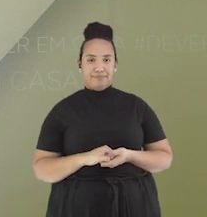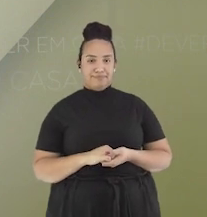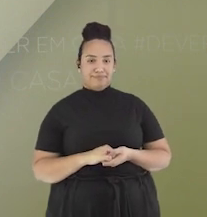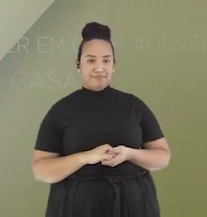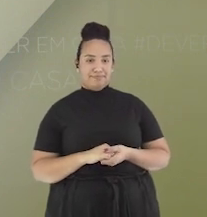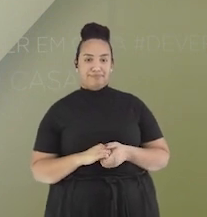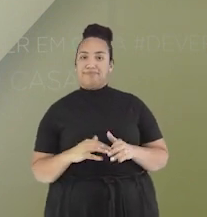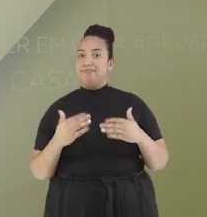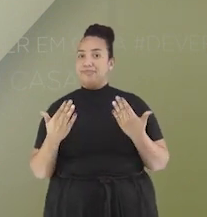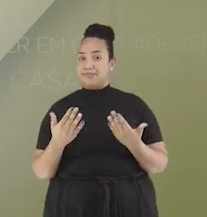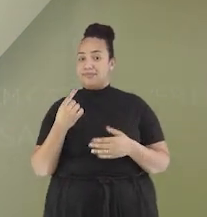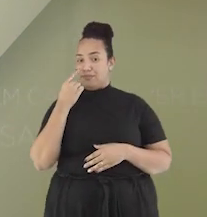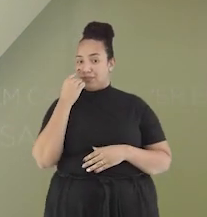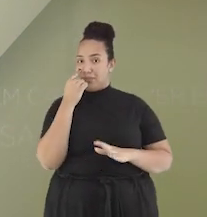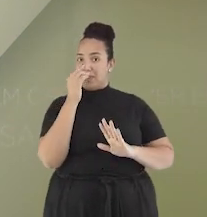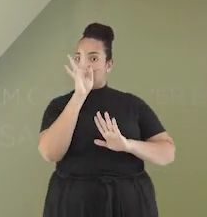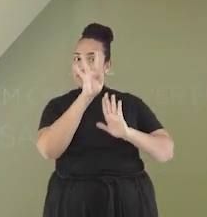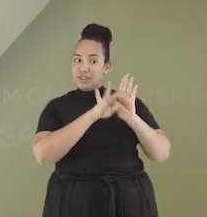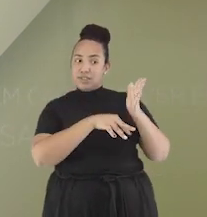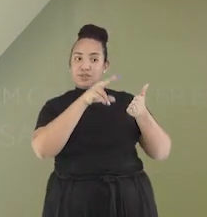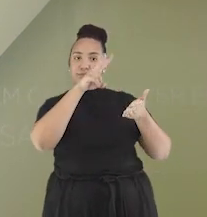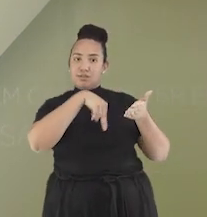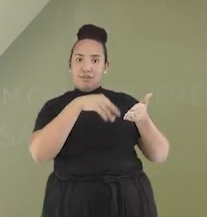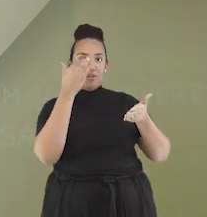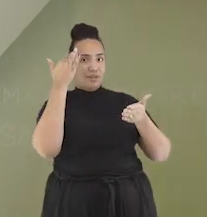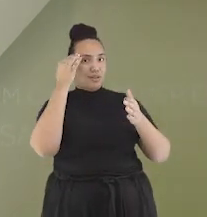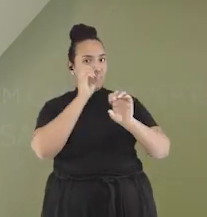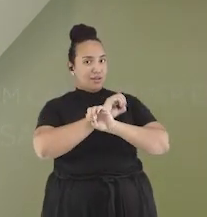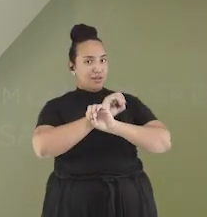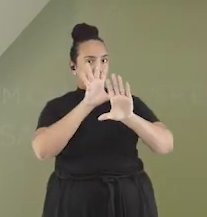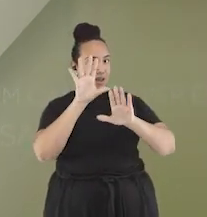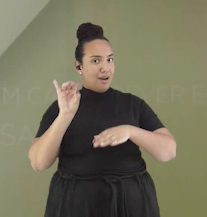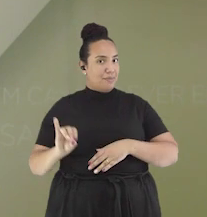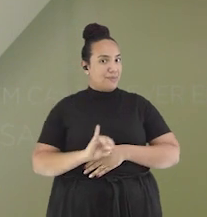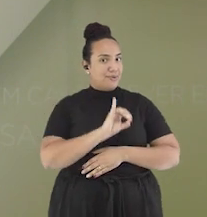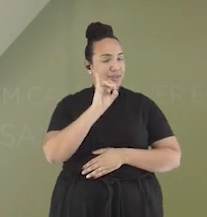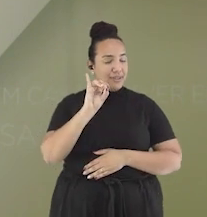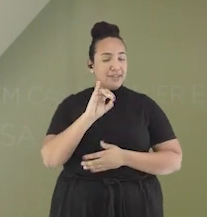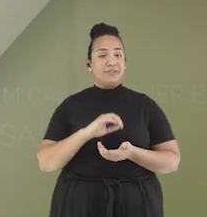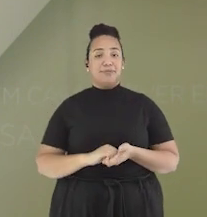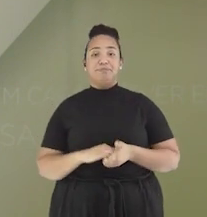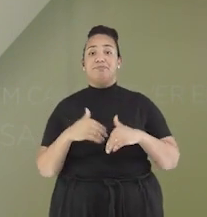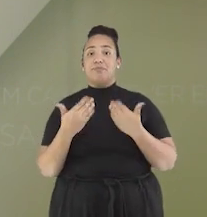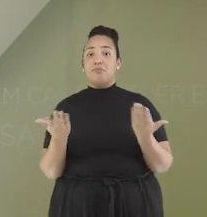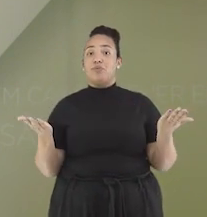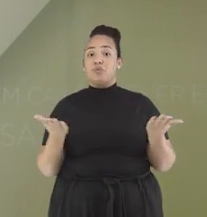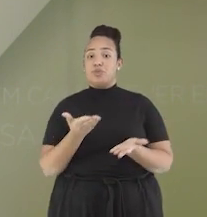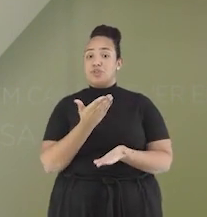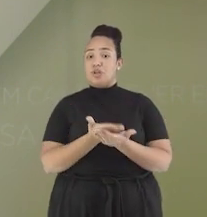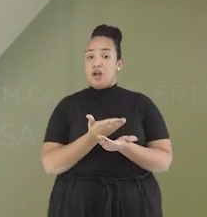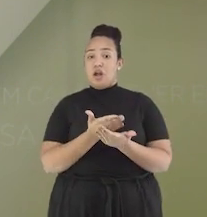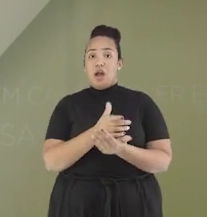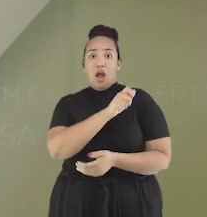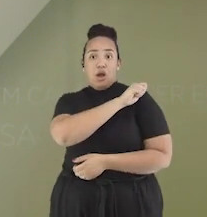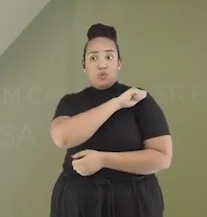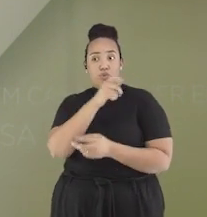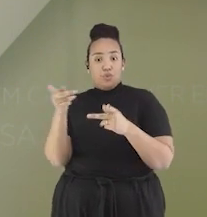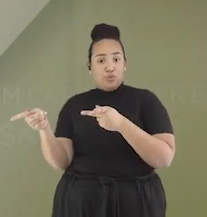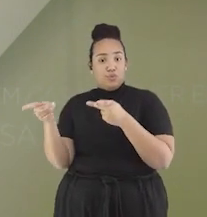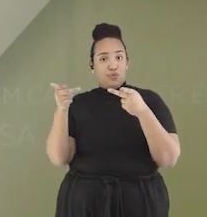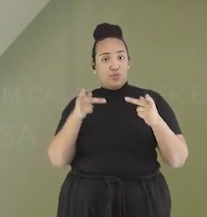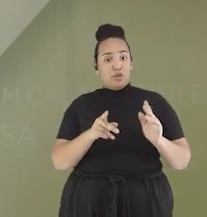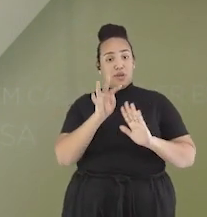um lagarto. Viu só como ler e interpretar um texto é importante? Para a aula de hoje, eu trouxe